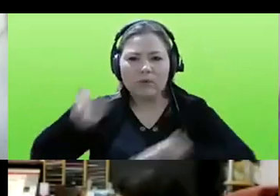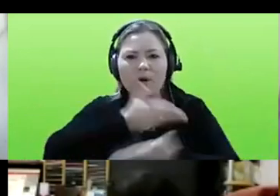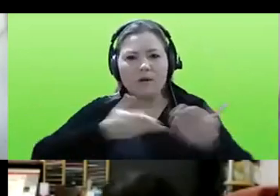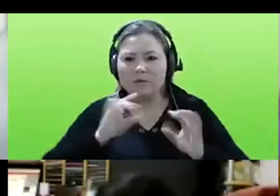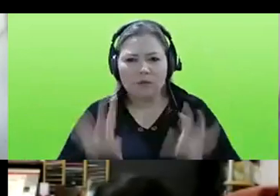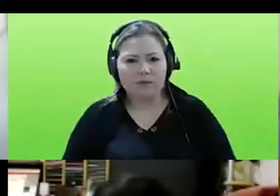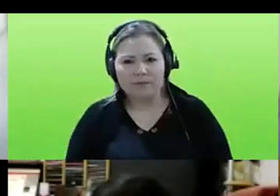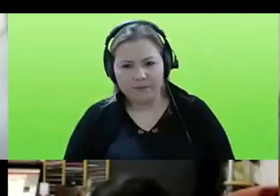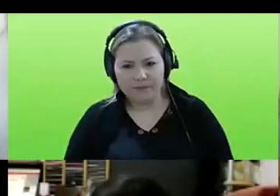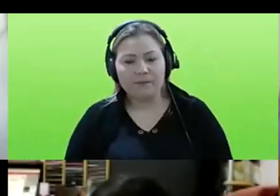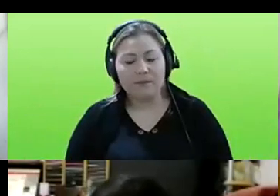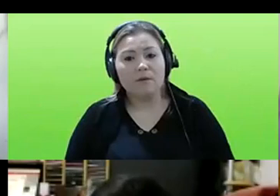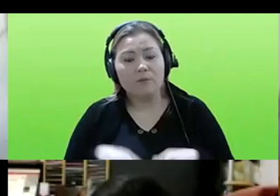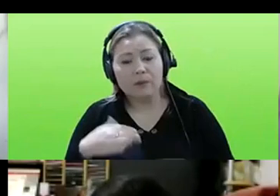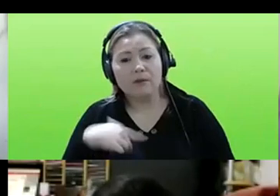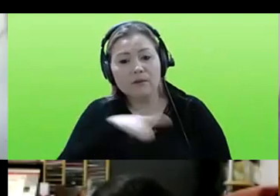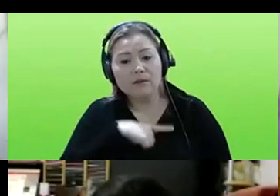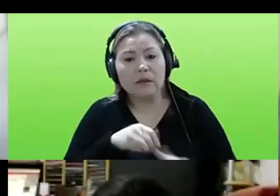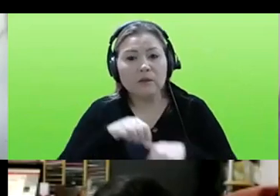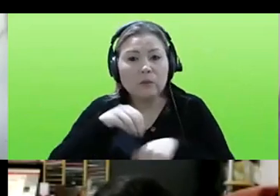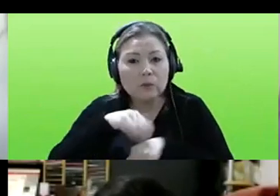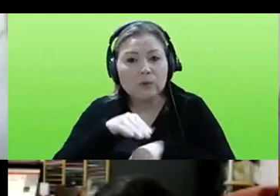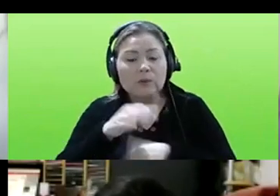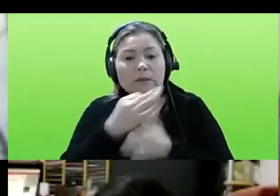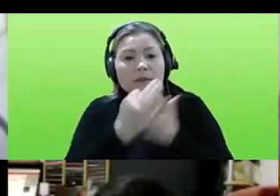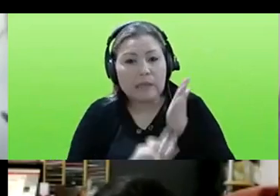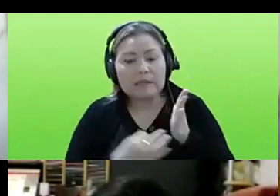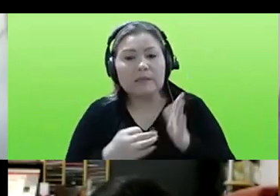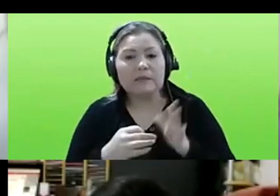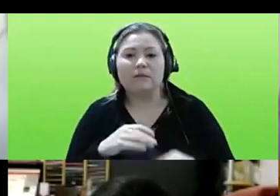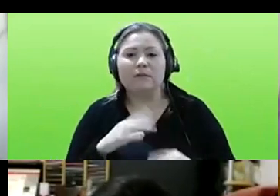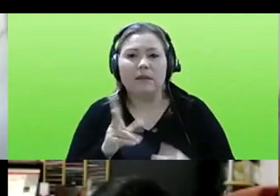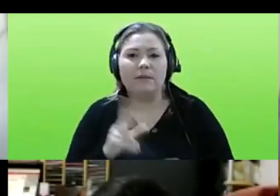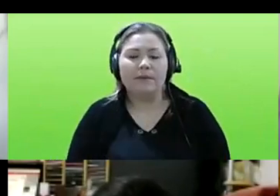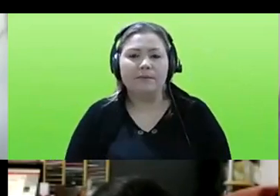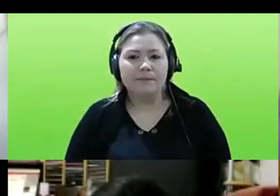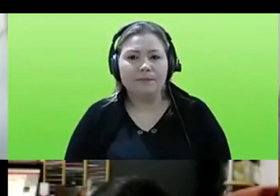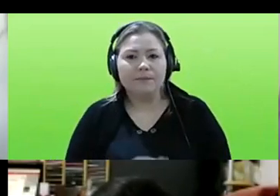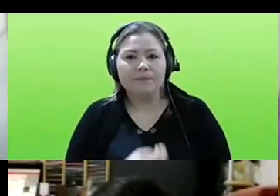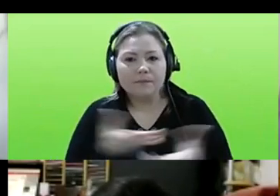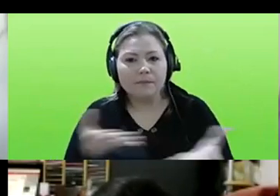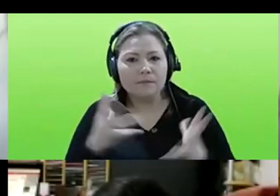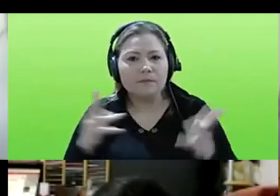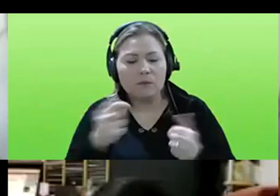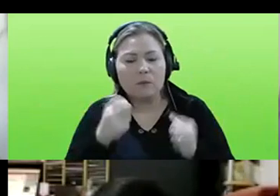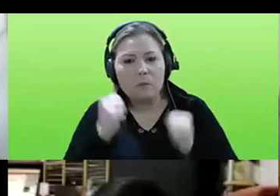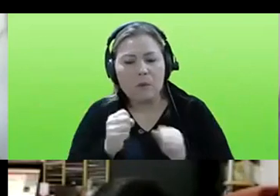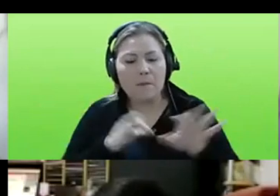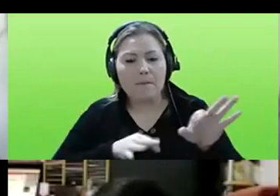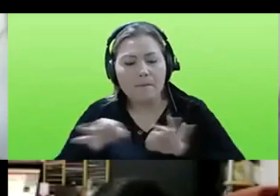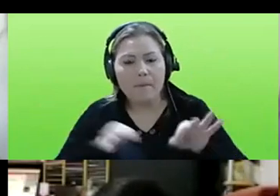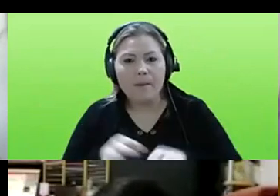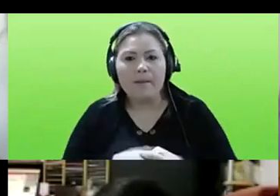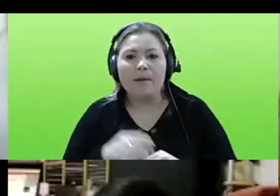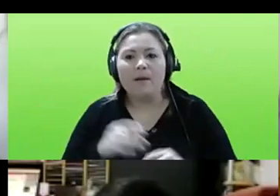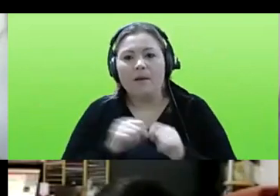Então, previamente, a gente está sugerindo textos seminais e vocês podem preparar, vamos fazer